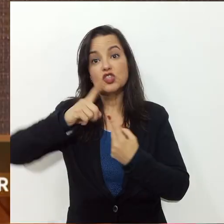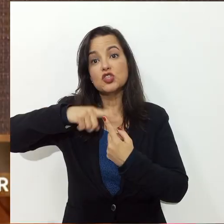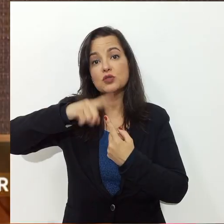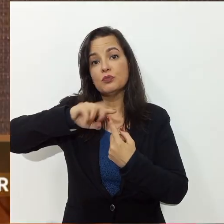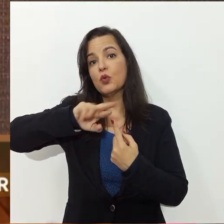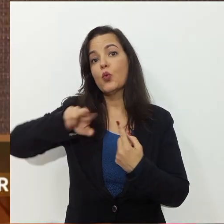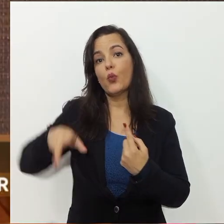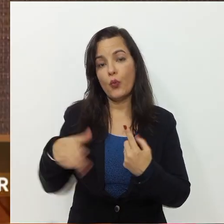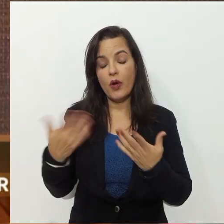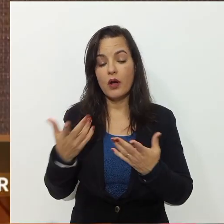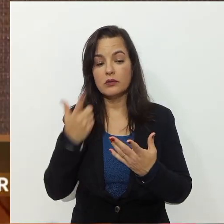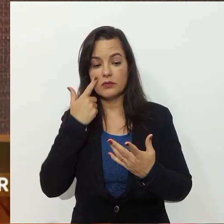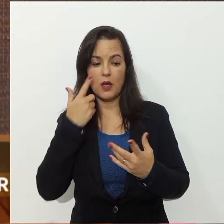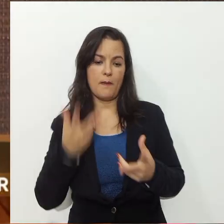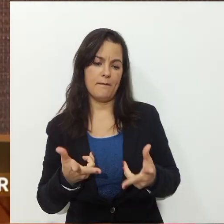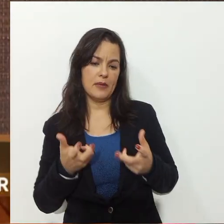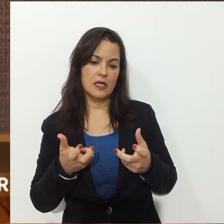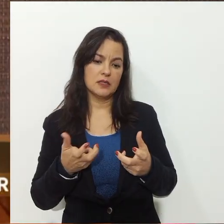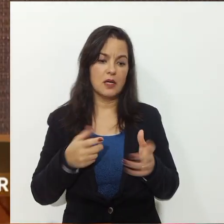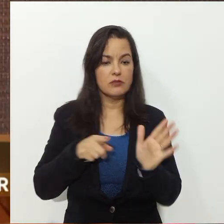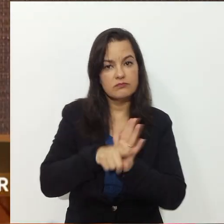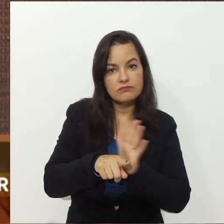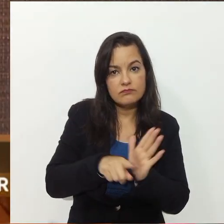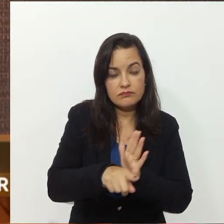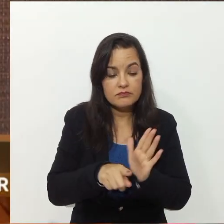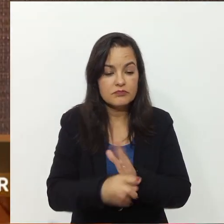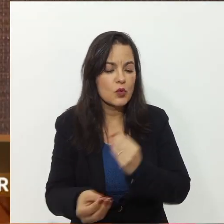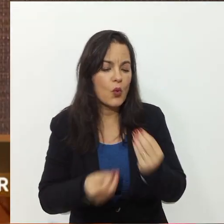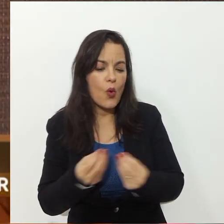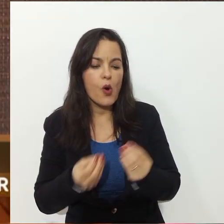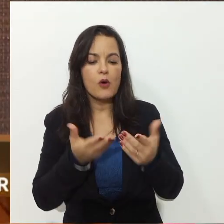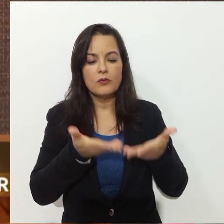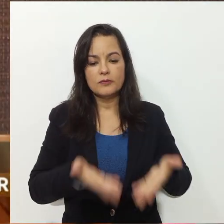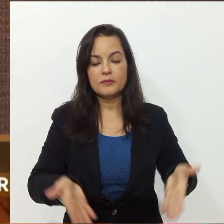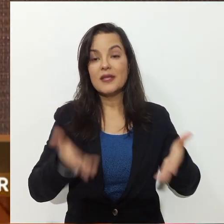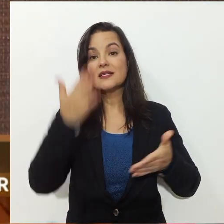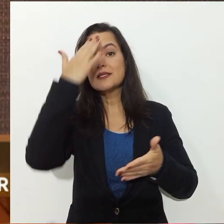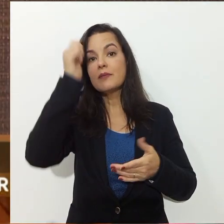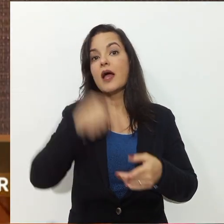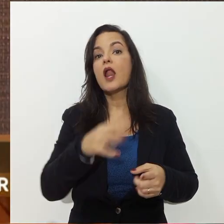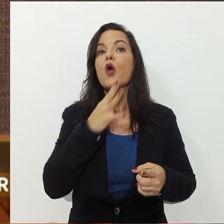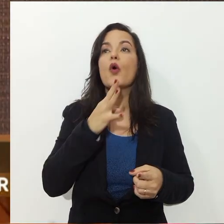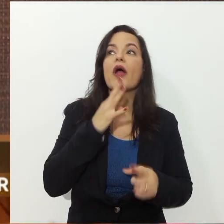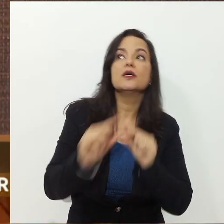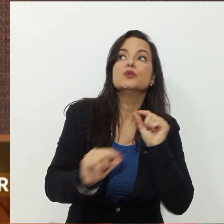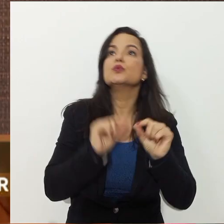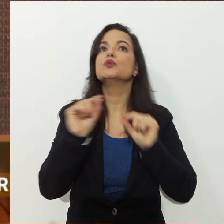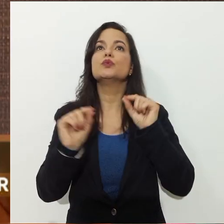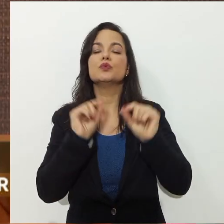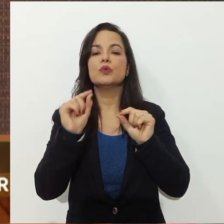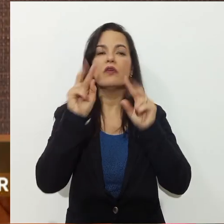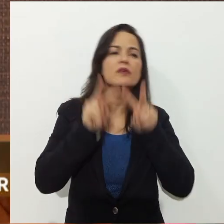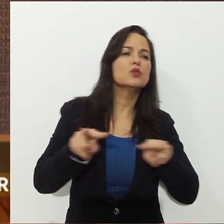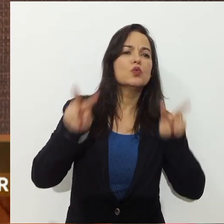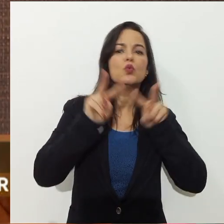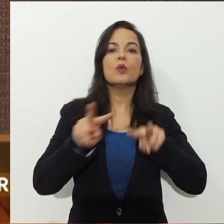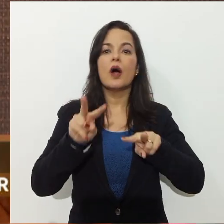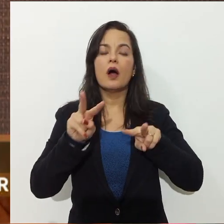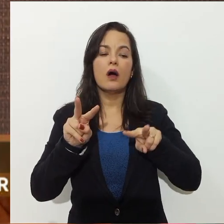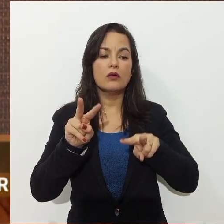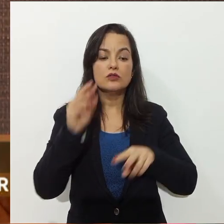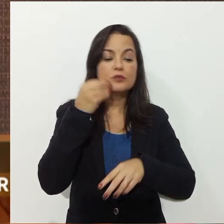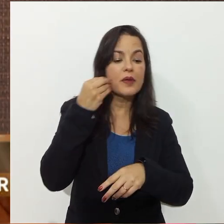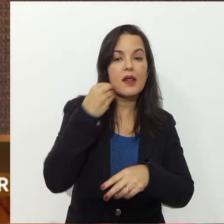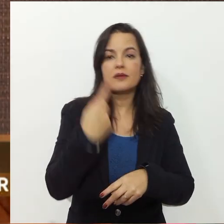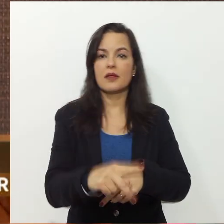visual, né? Ali na família dela, quais são os atendimentos que ela tem. E assim a gente dá